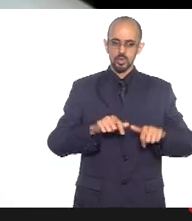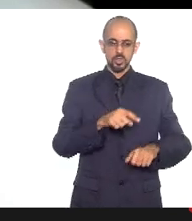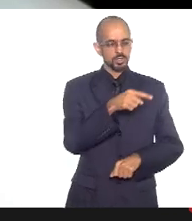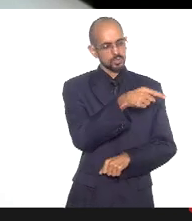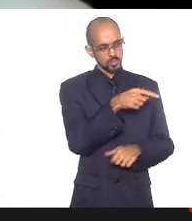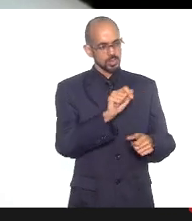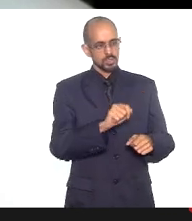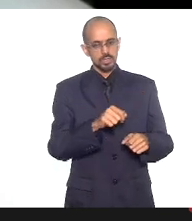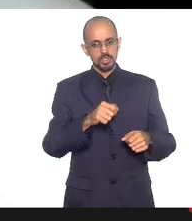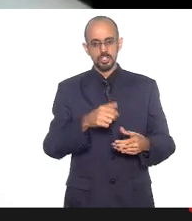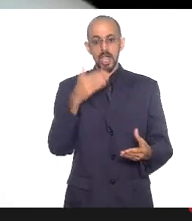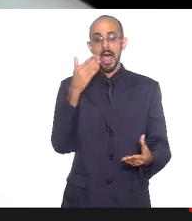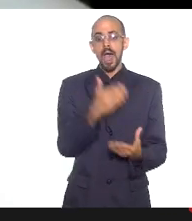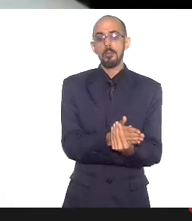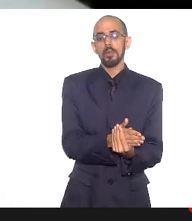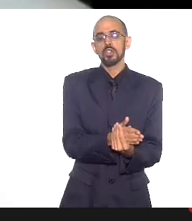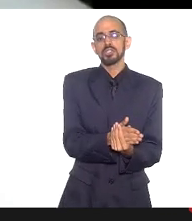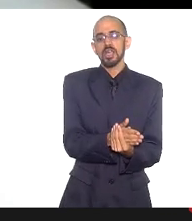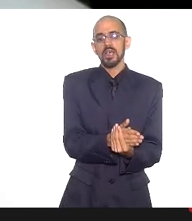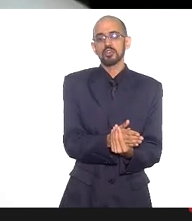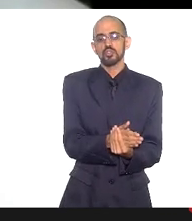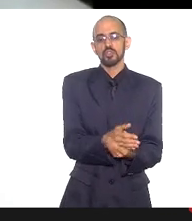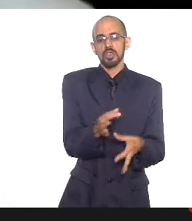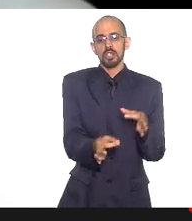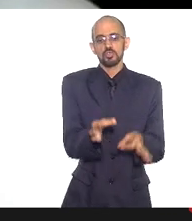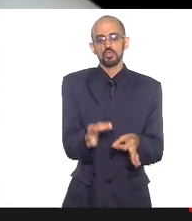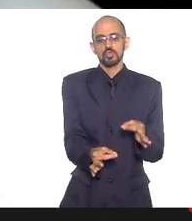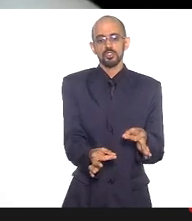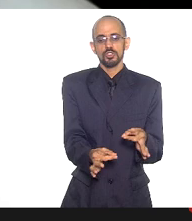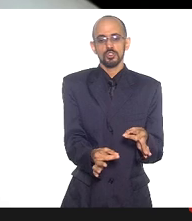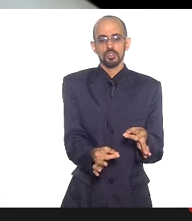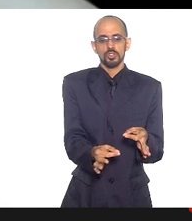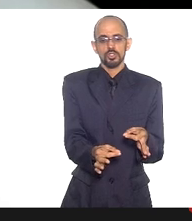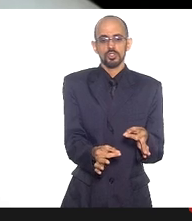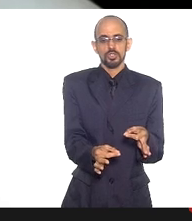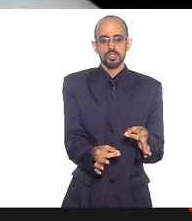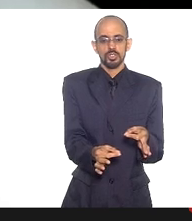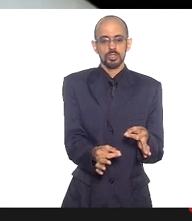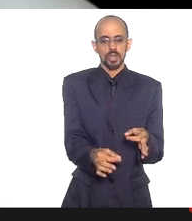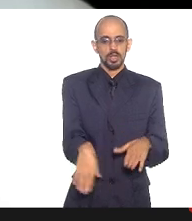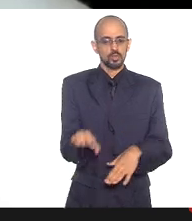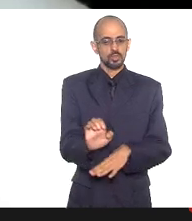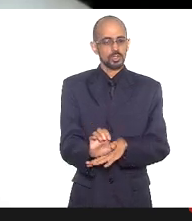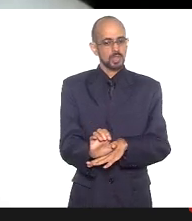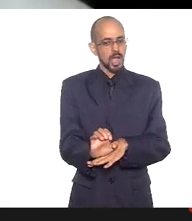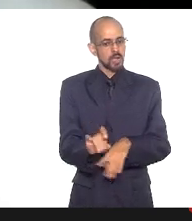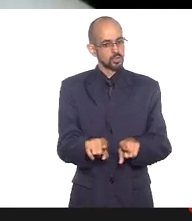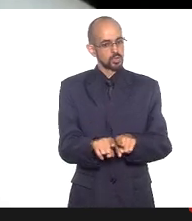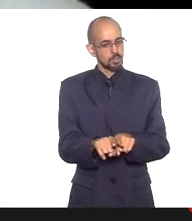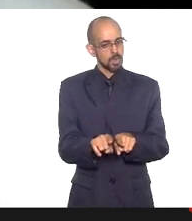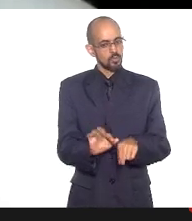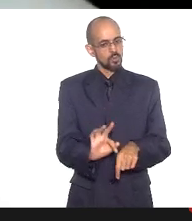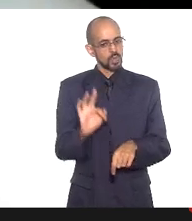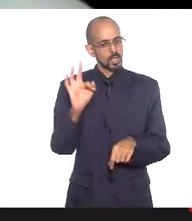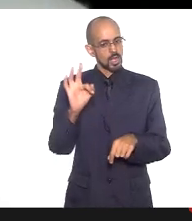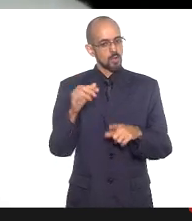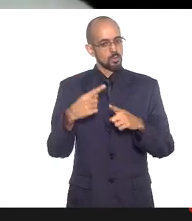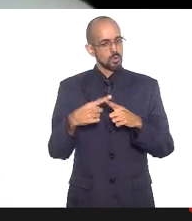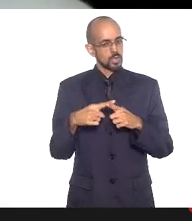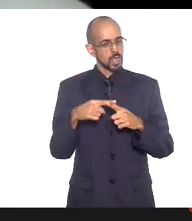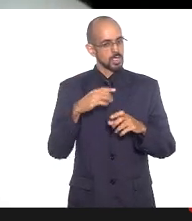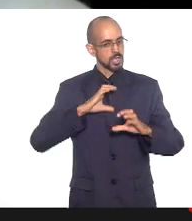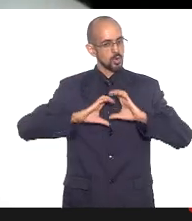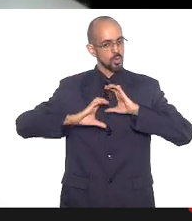na Justiça Federal e na Justiça Estadual, porque esse ambiente, vamos dizer, de diálogo, não é